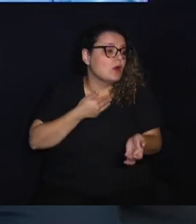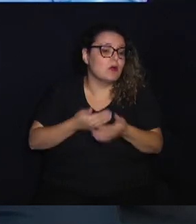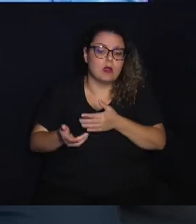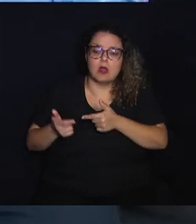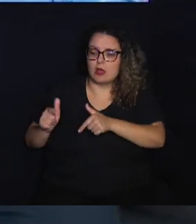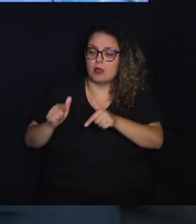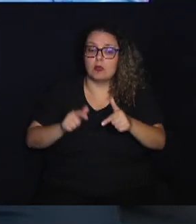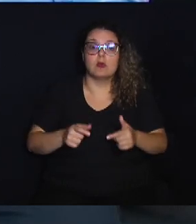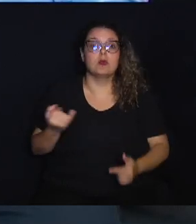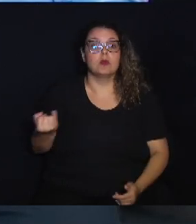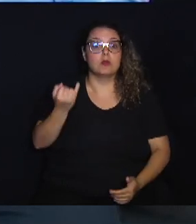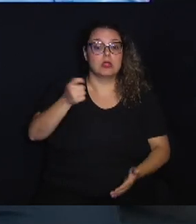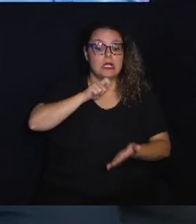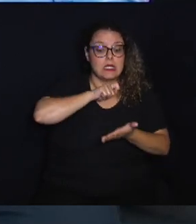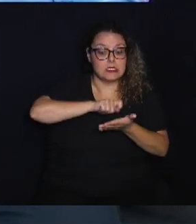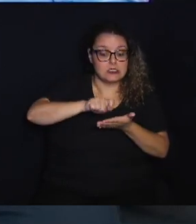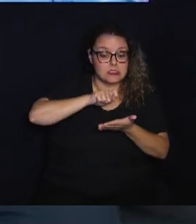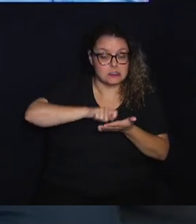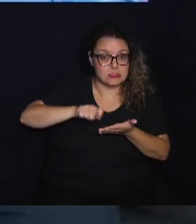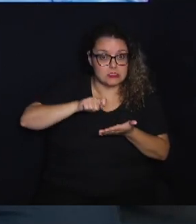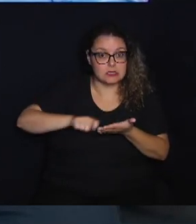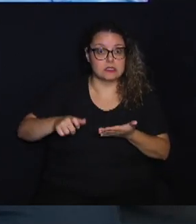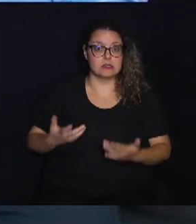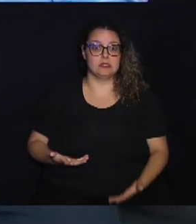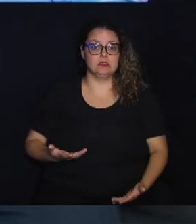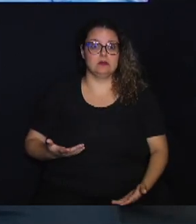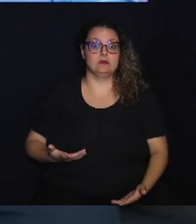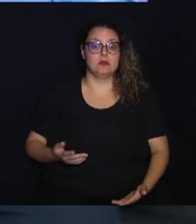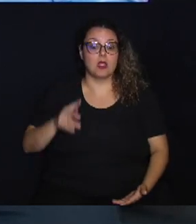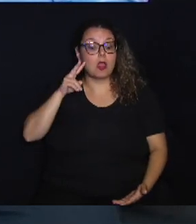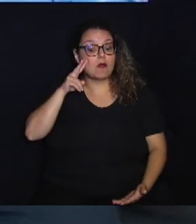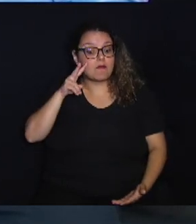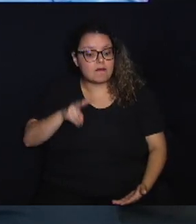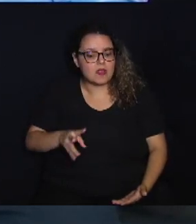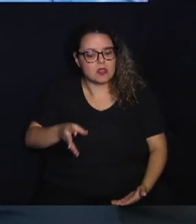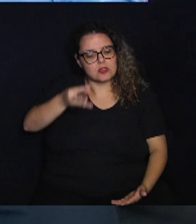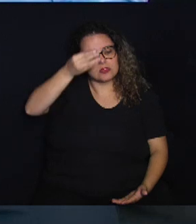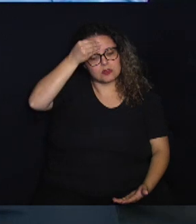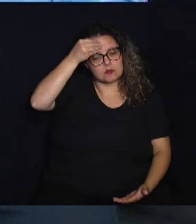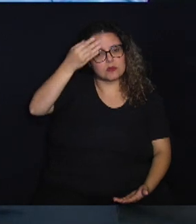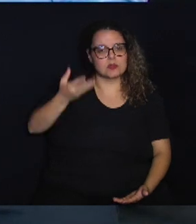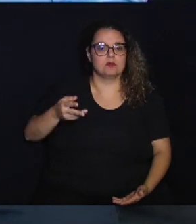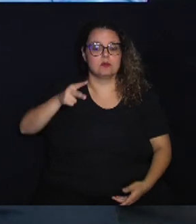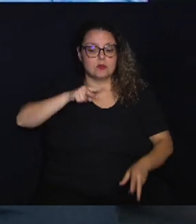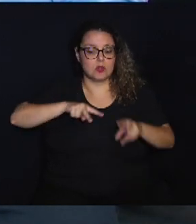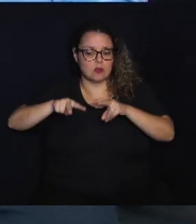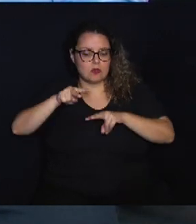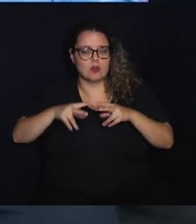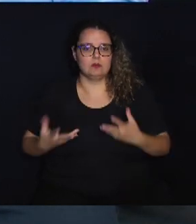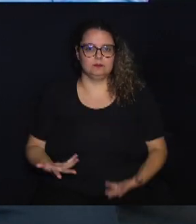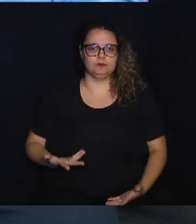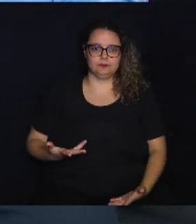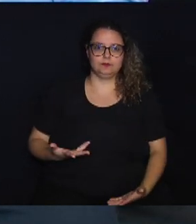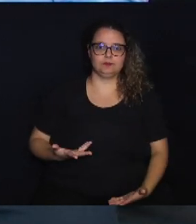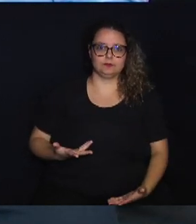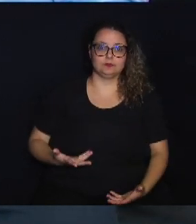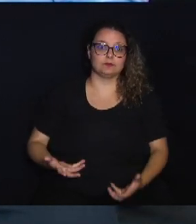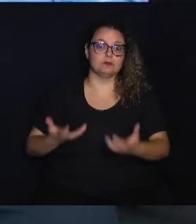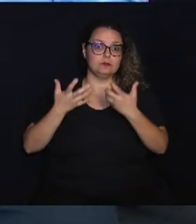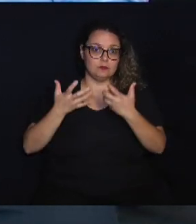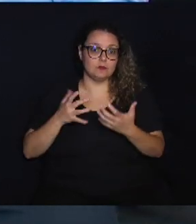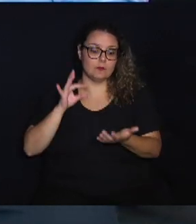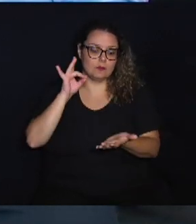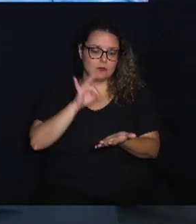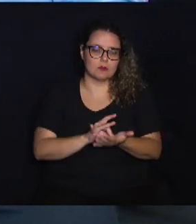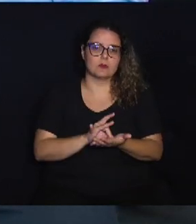O importante é que você coloque no papel, que você visualize aquilo que você gostaria realmente